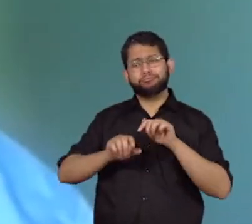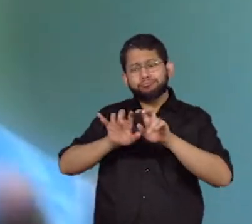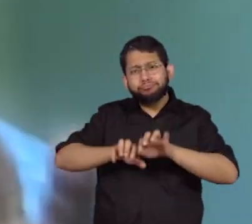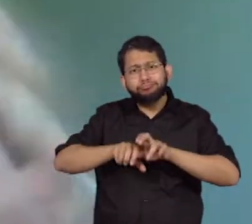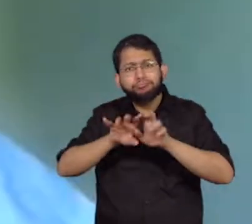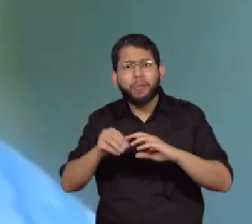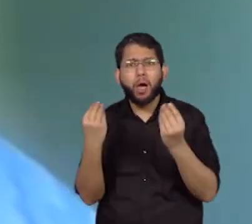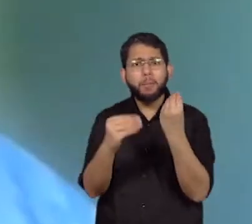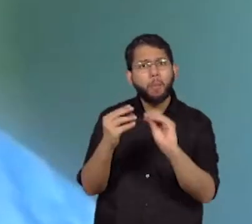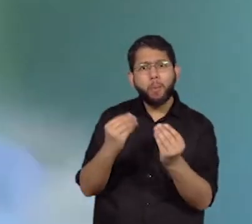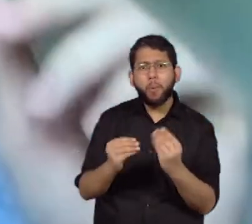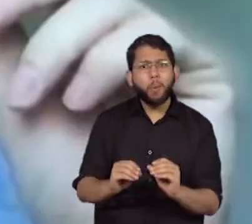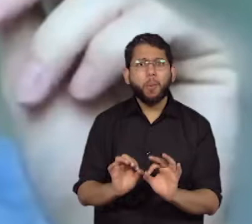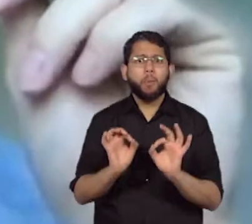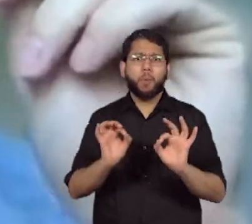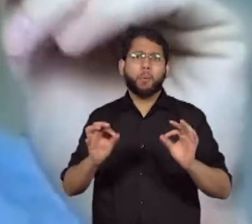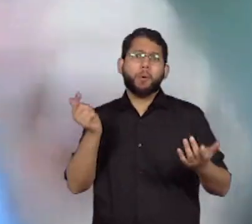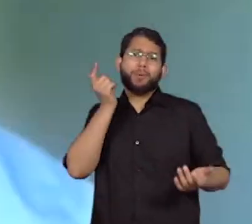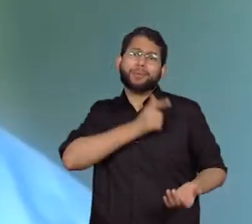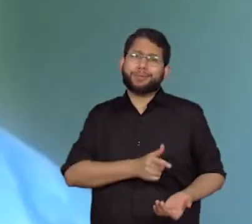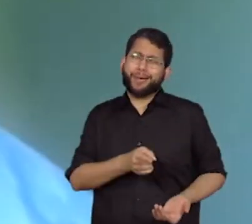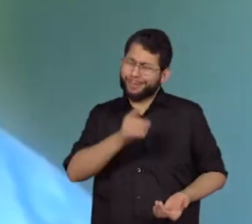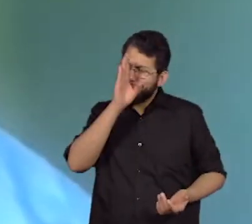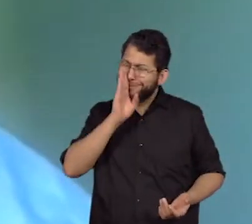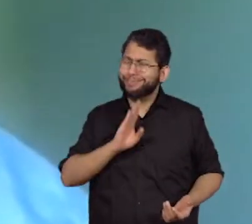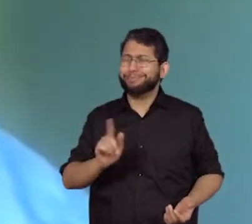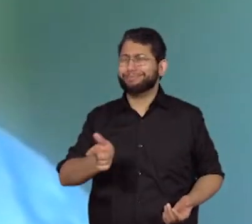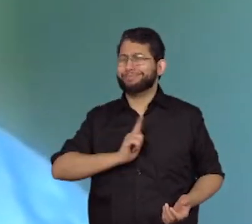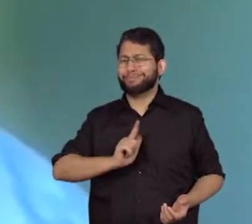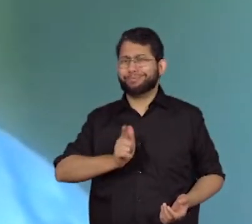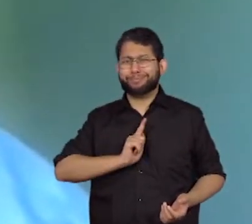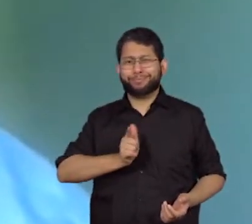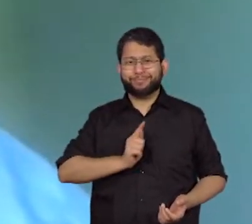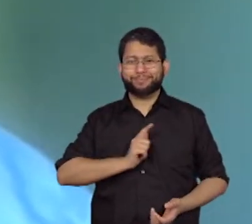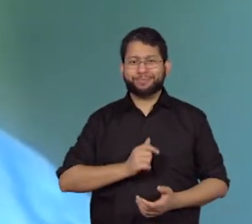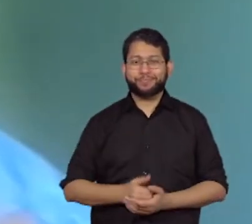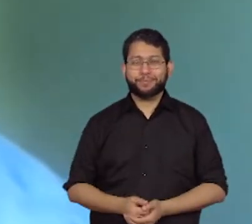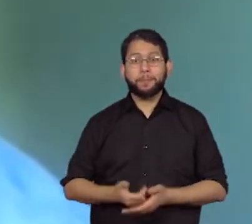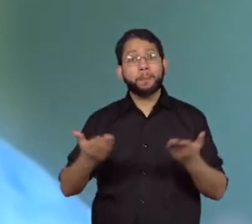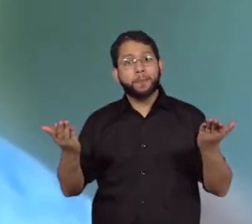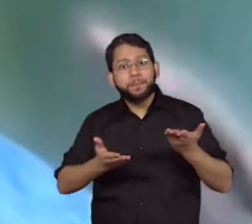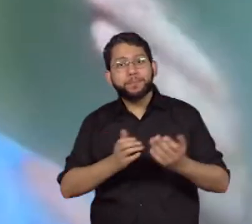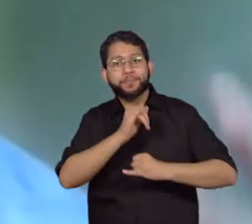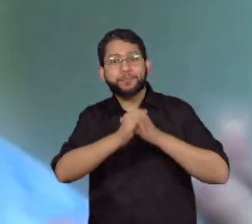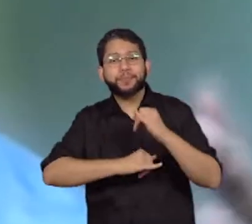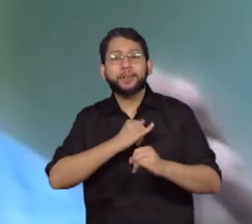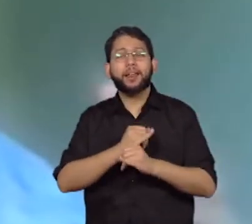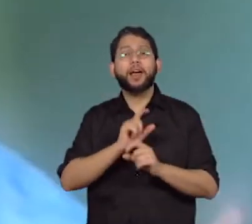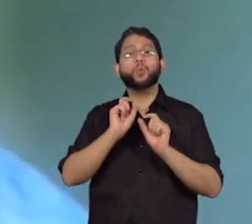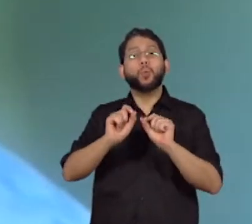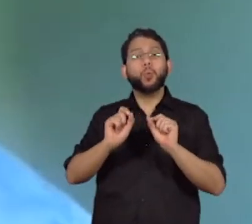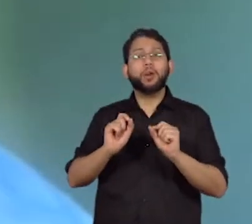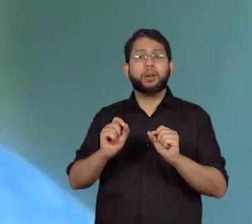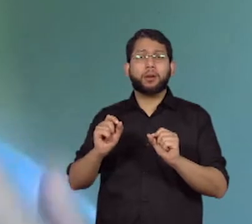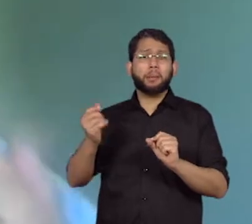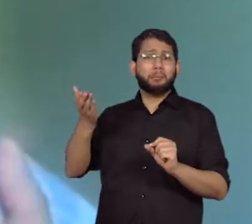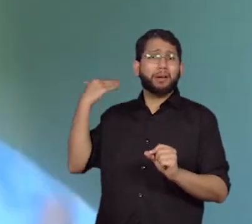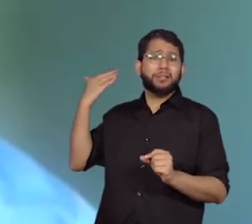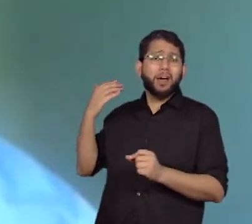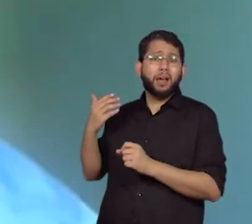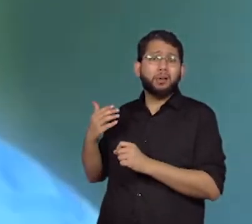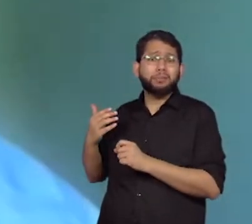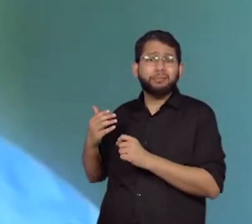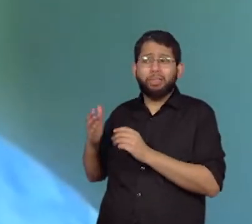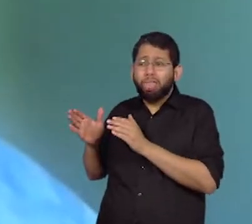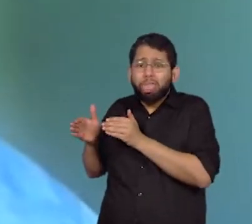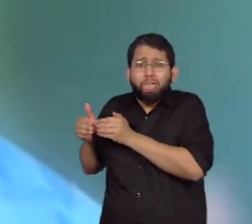um tempo para isso, você vai encontrar alternativas gratuitas. Hoje, a internet deu acesso a coisas que eram muito